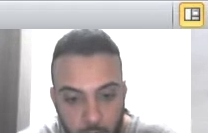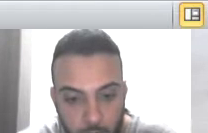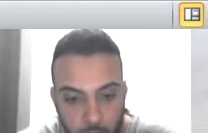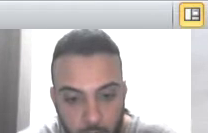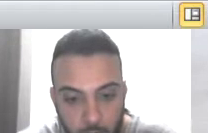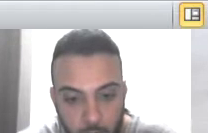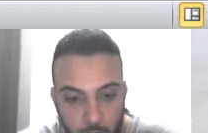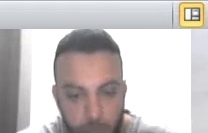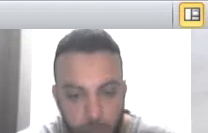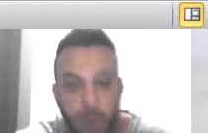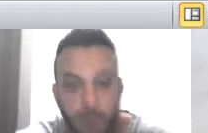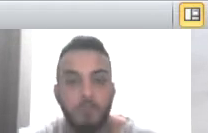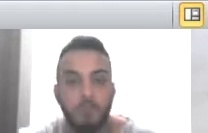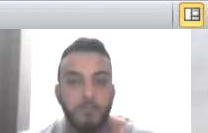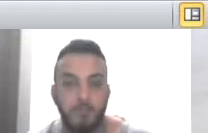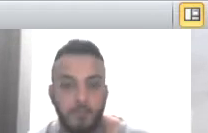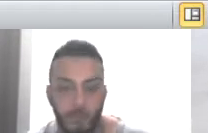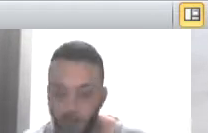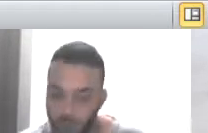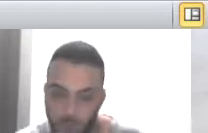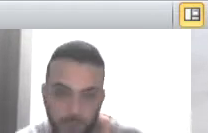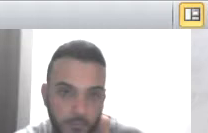variações do pH